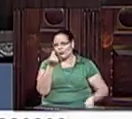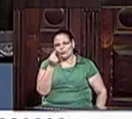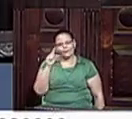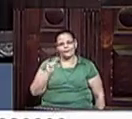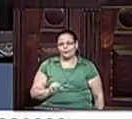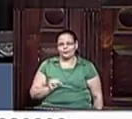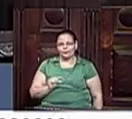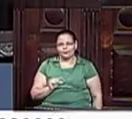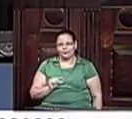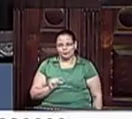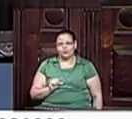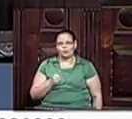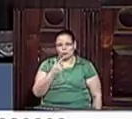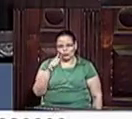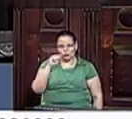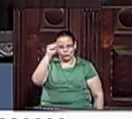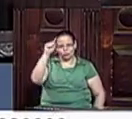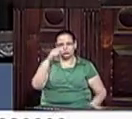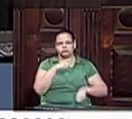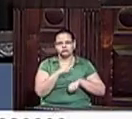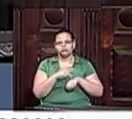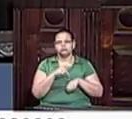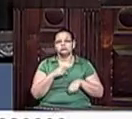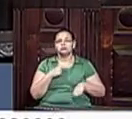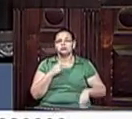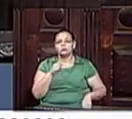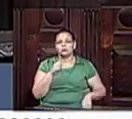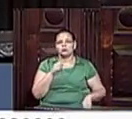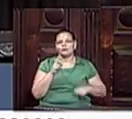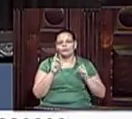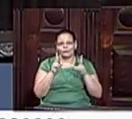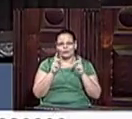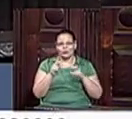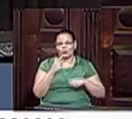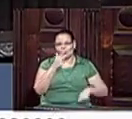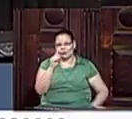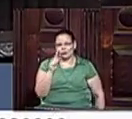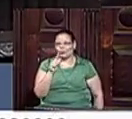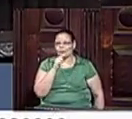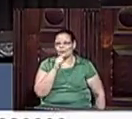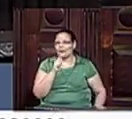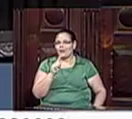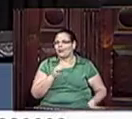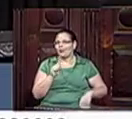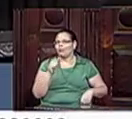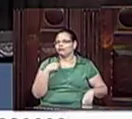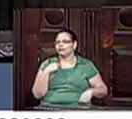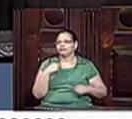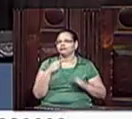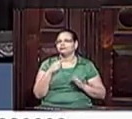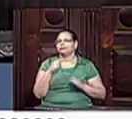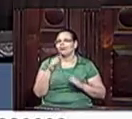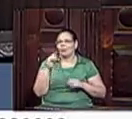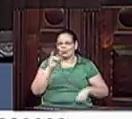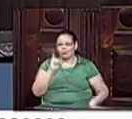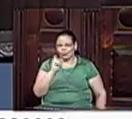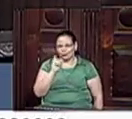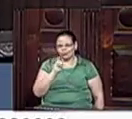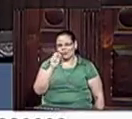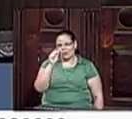para a subsidiária e quando vende lá fora não declara a ANP, está sonegando ao